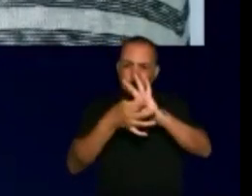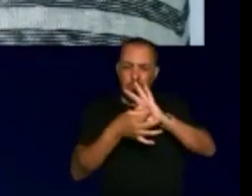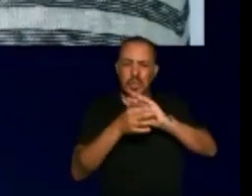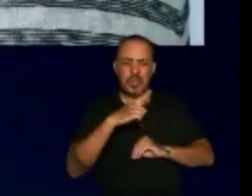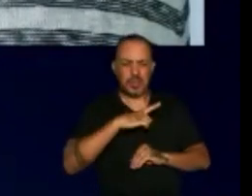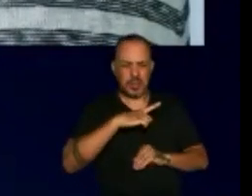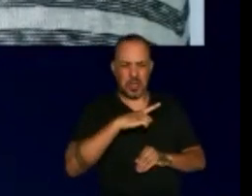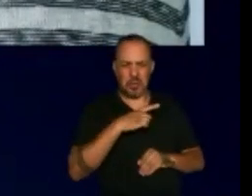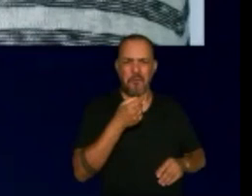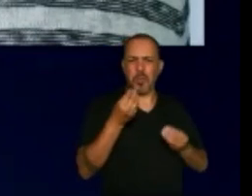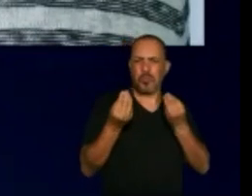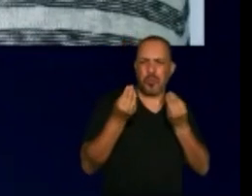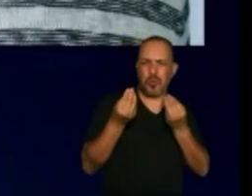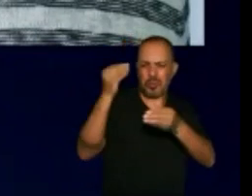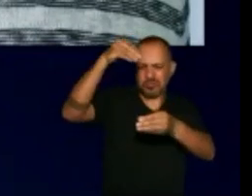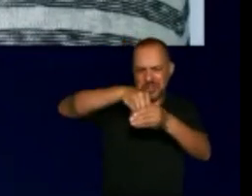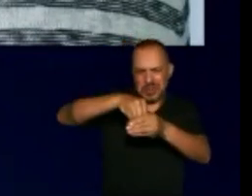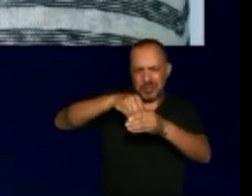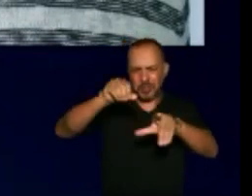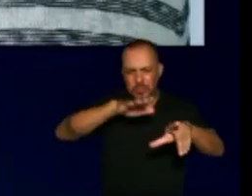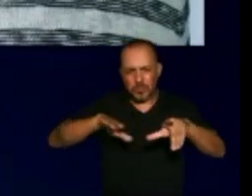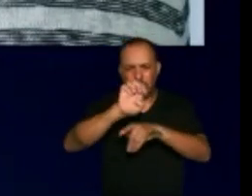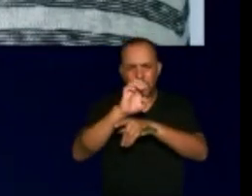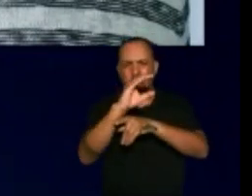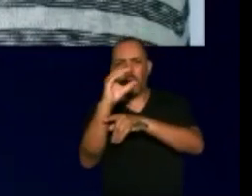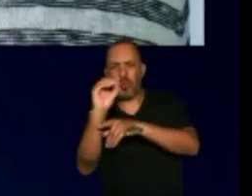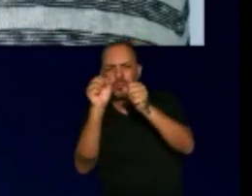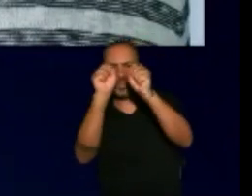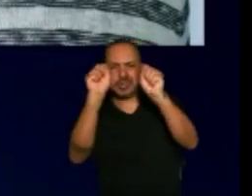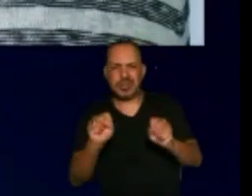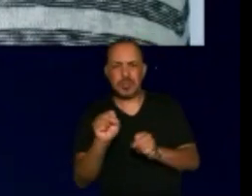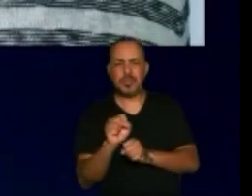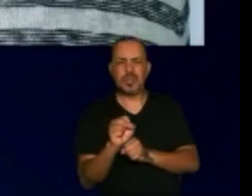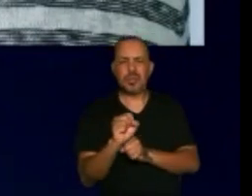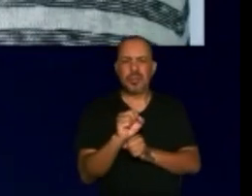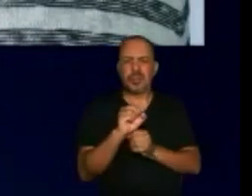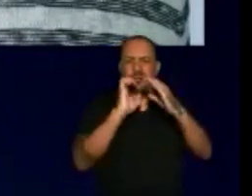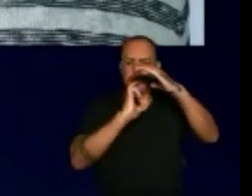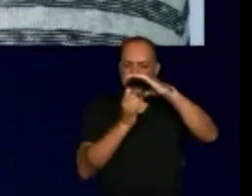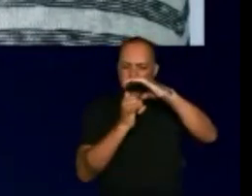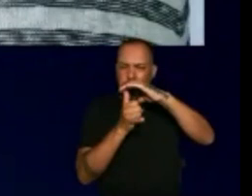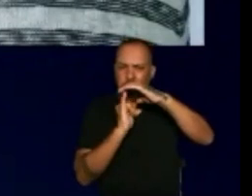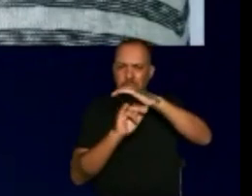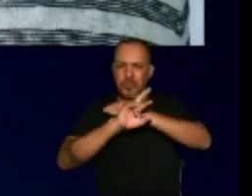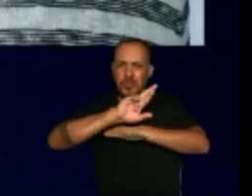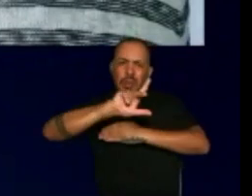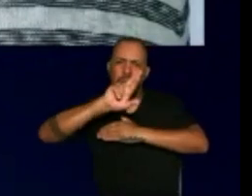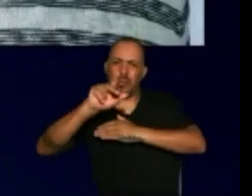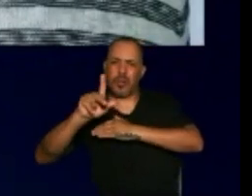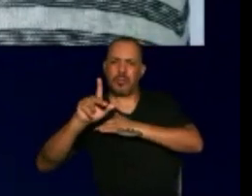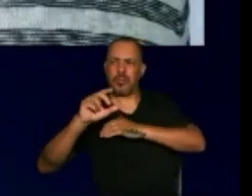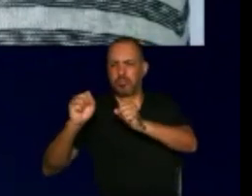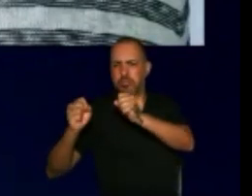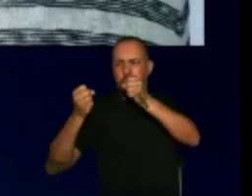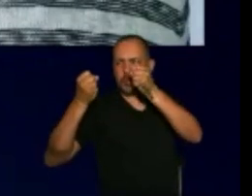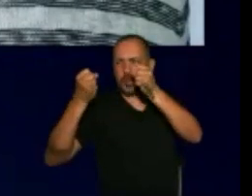temos identificado dentro do nosso ecossistema que nós temos, sim, startups com potencial de atingir mercados